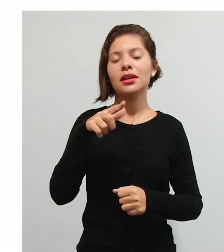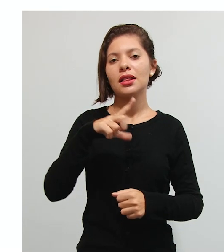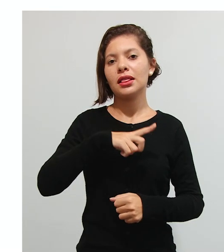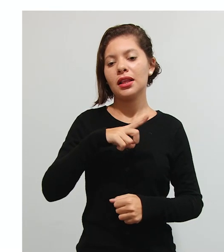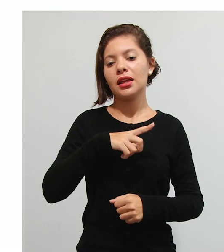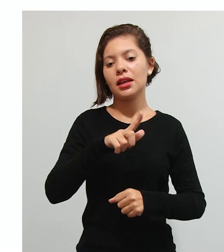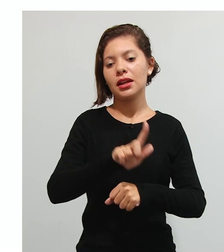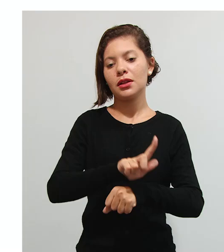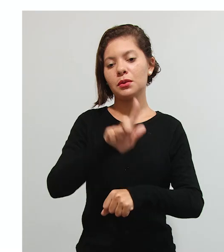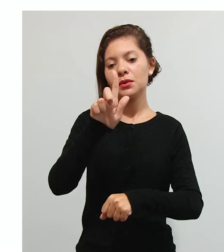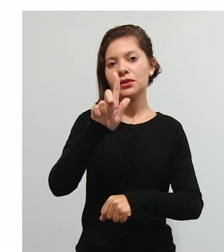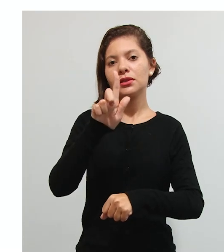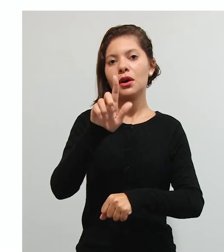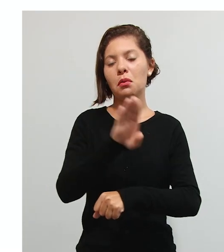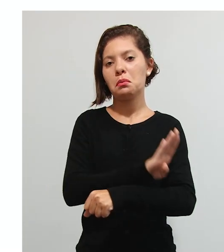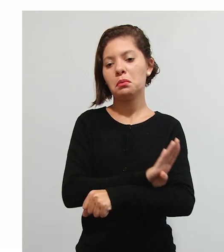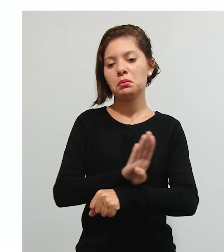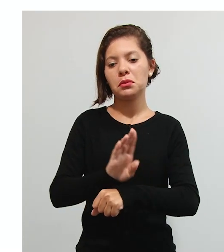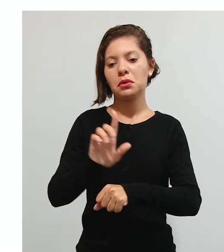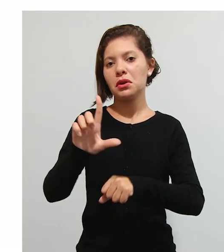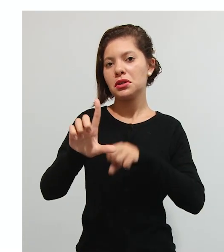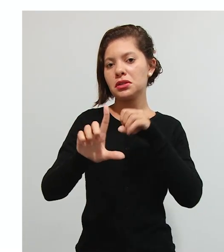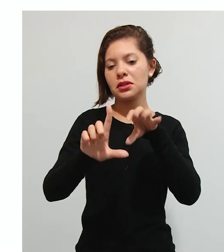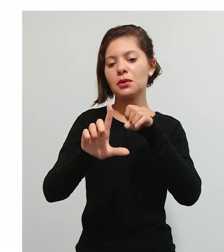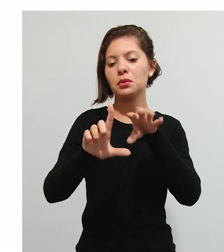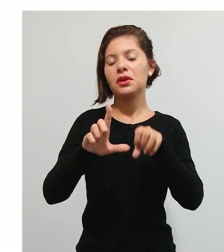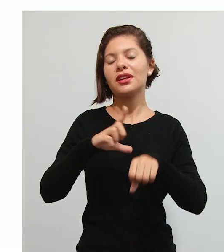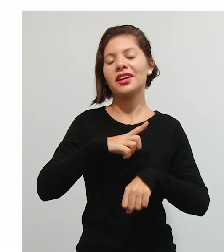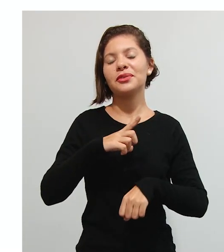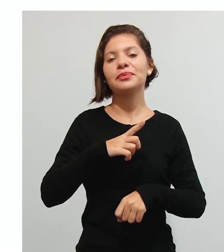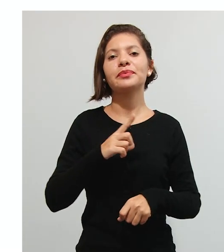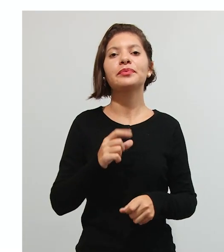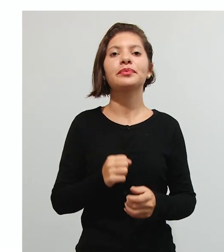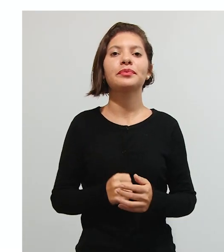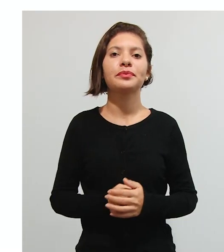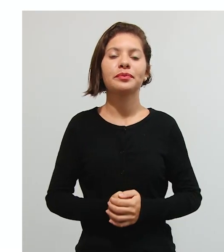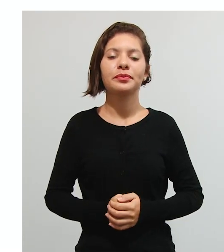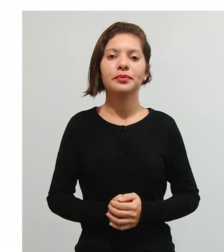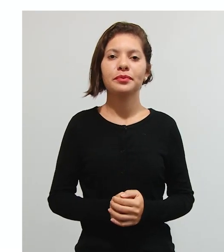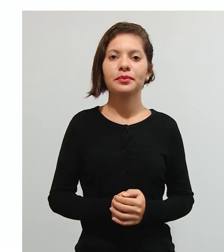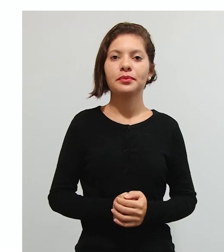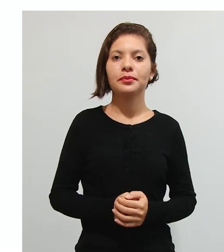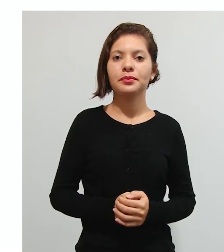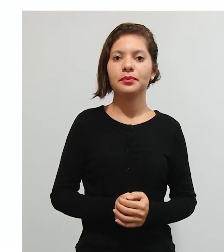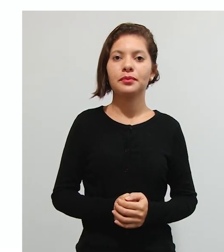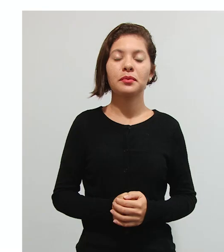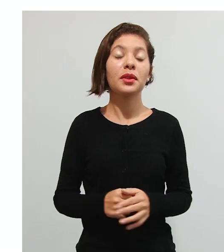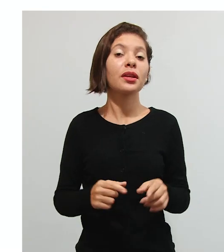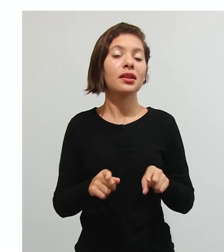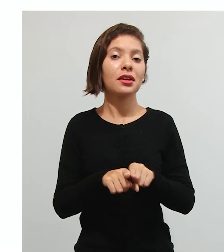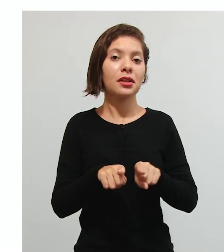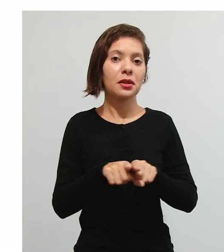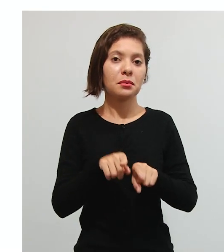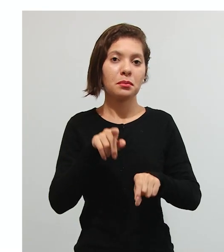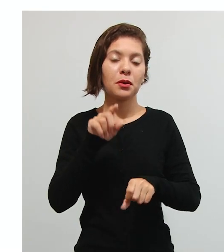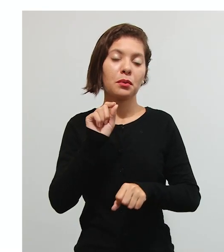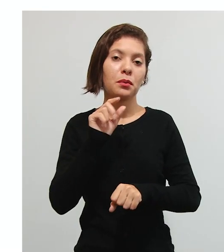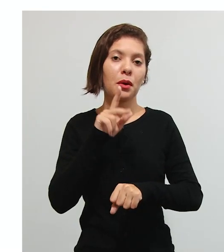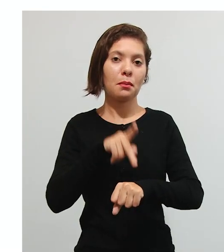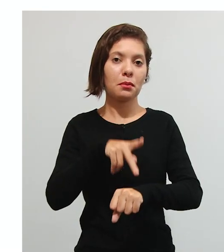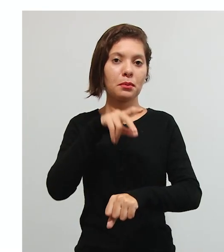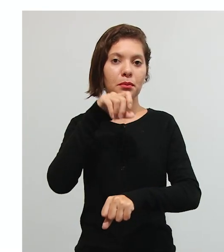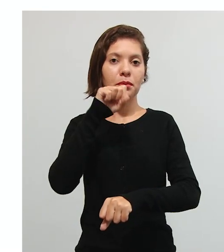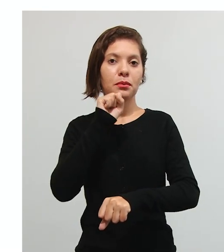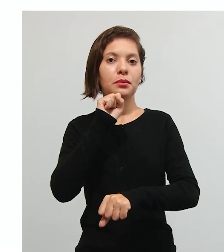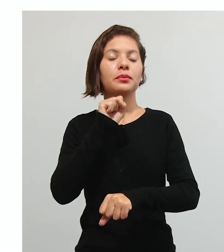os cursos, né, de graduação bacharelado ou licenciatura, ou tecnólogos, e também